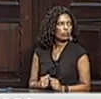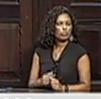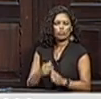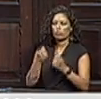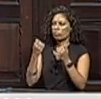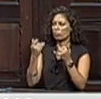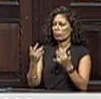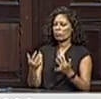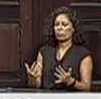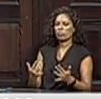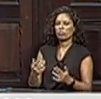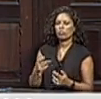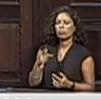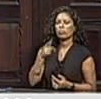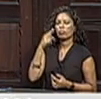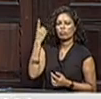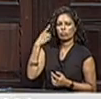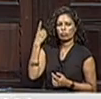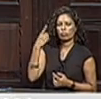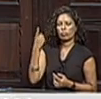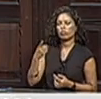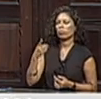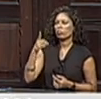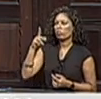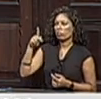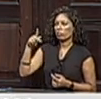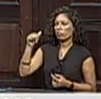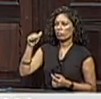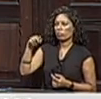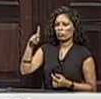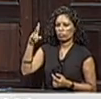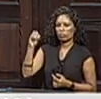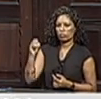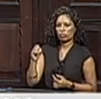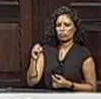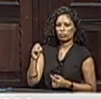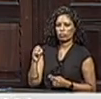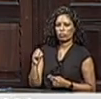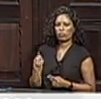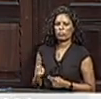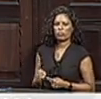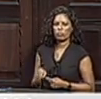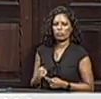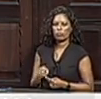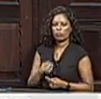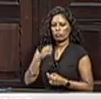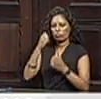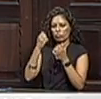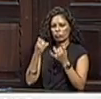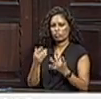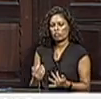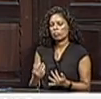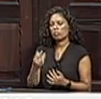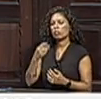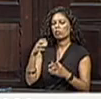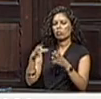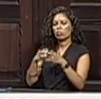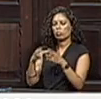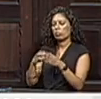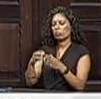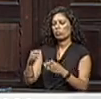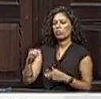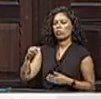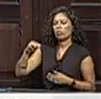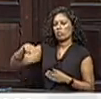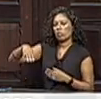autor Luiz Paulo e Paulo Ramos. Senhor presidente, Para encaminhar, presidente. PSDB encaminha o voto sim pela aprovação